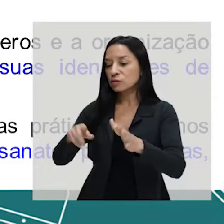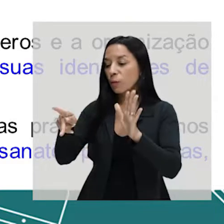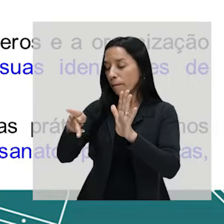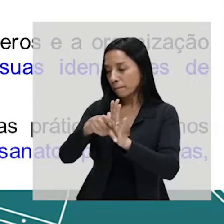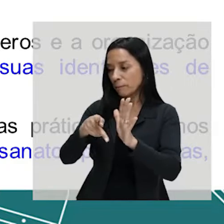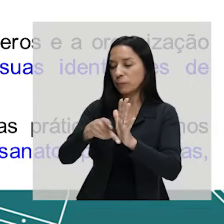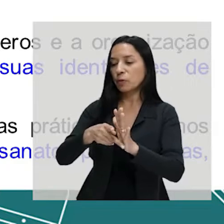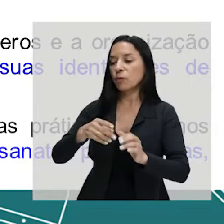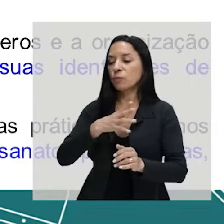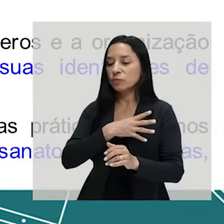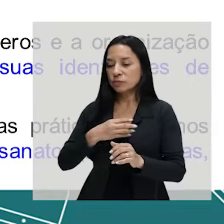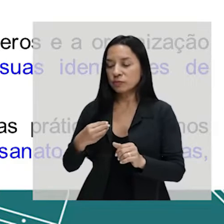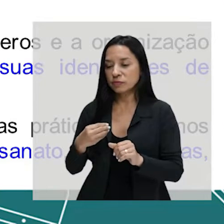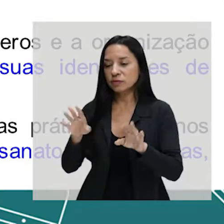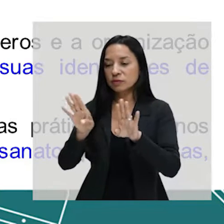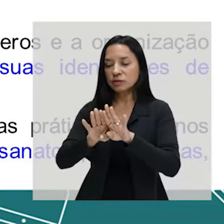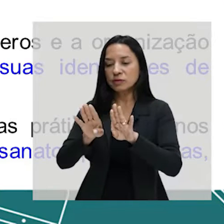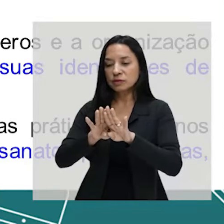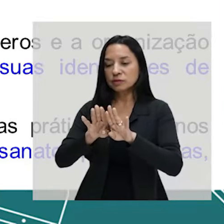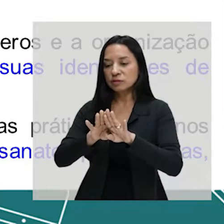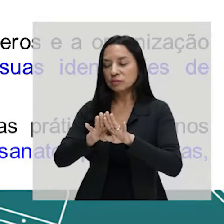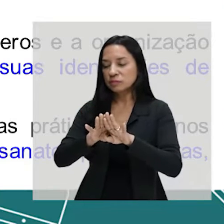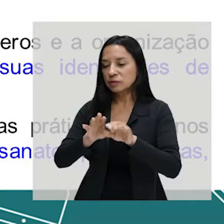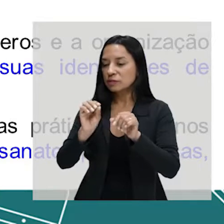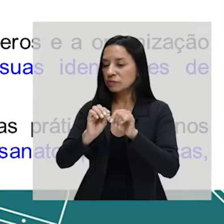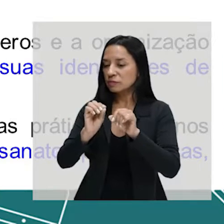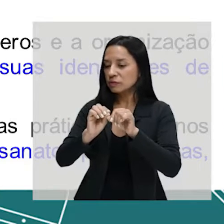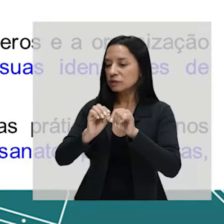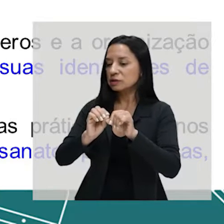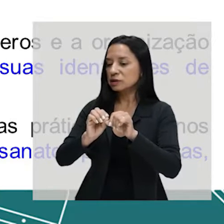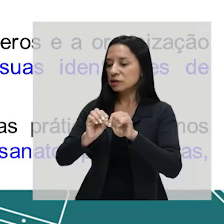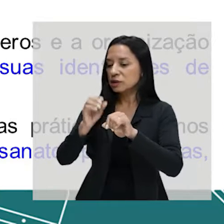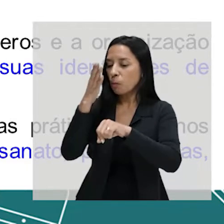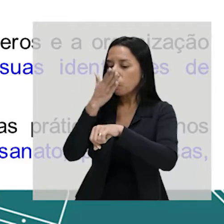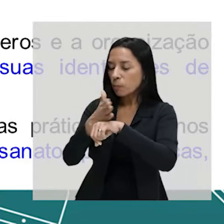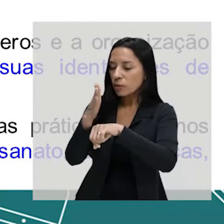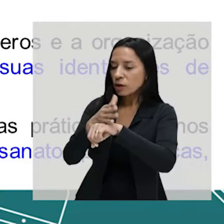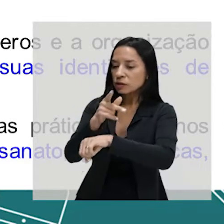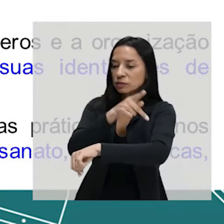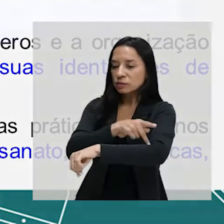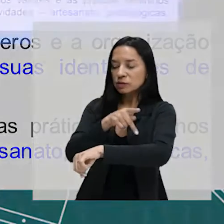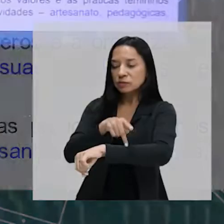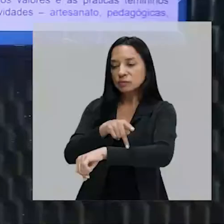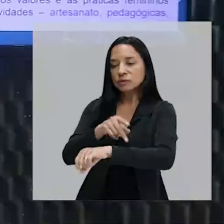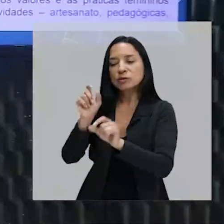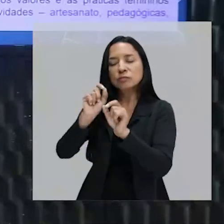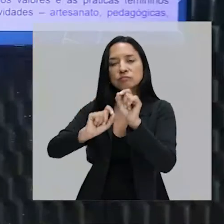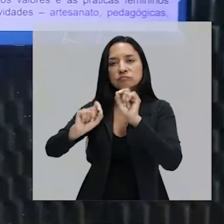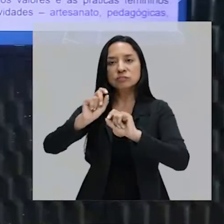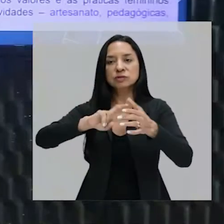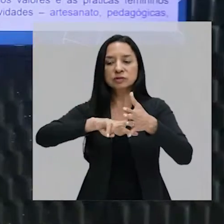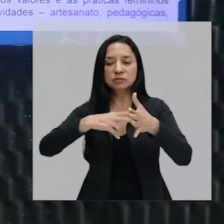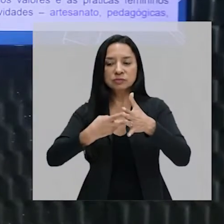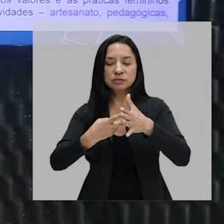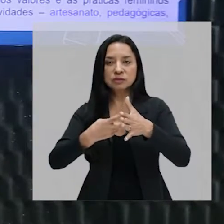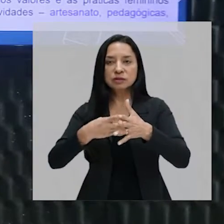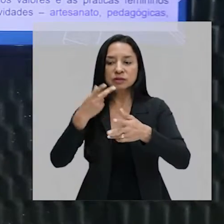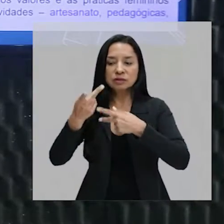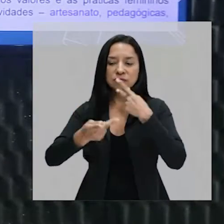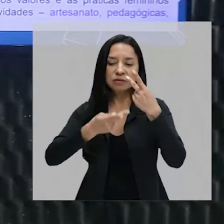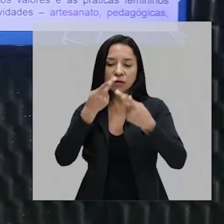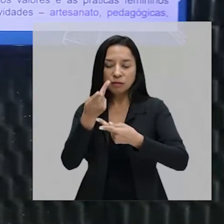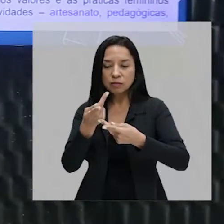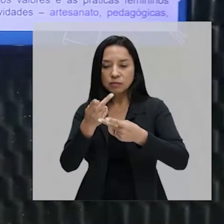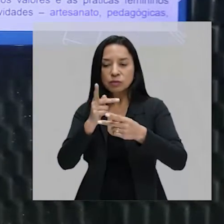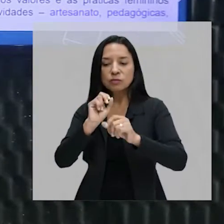filhos dessas mulheres também exerceu funções pedagógicas quando você fala para os seus pedagógicas só se falando que